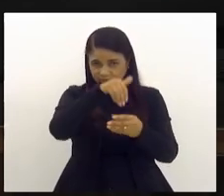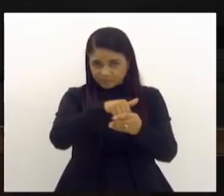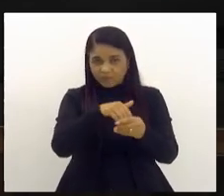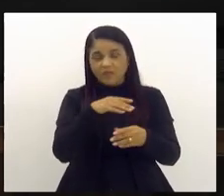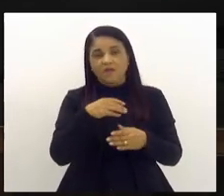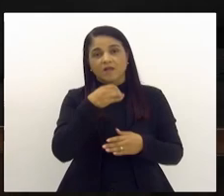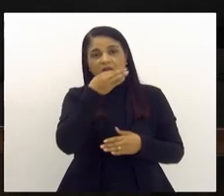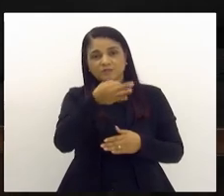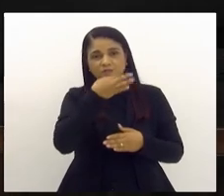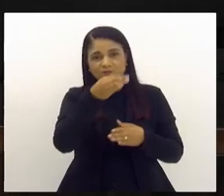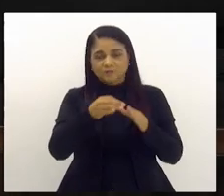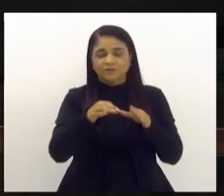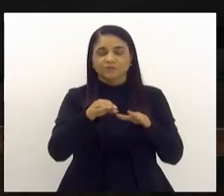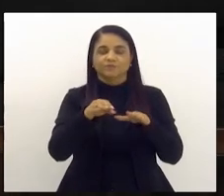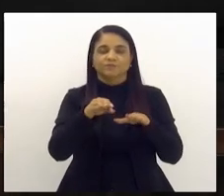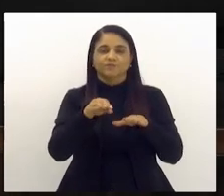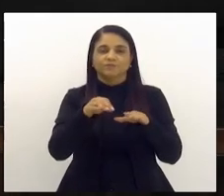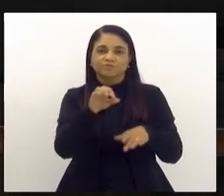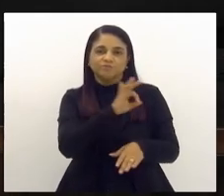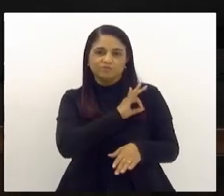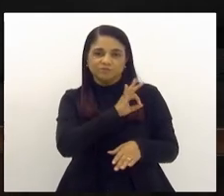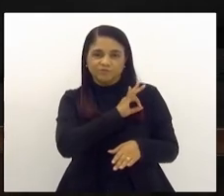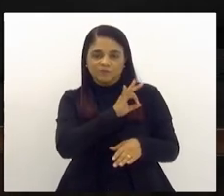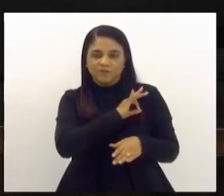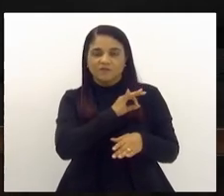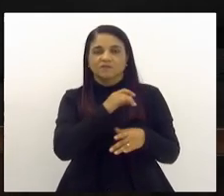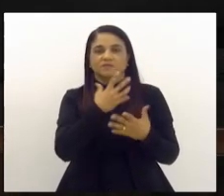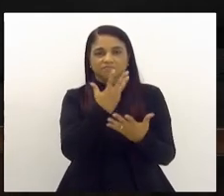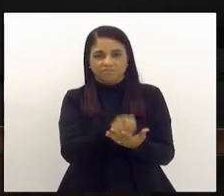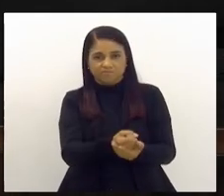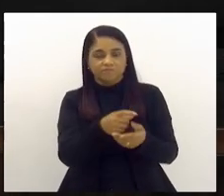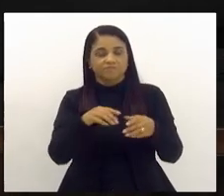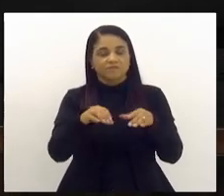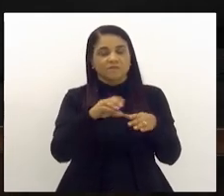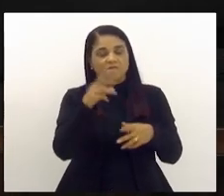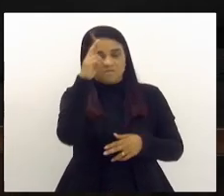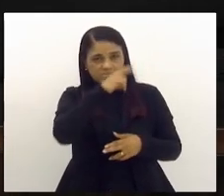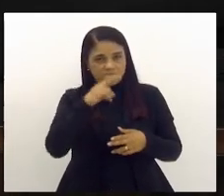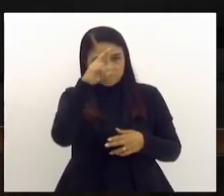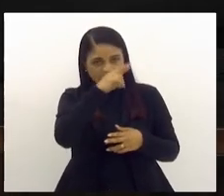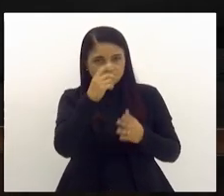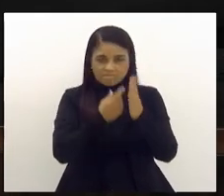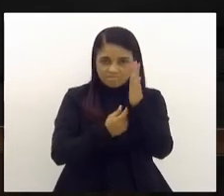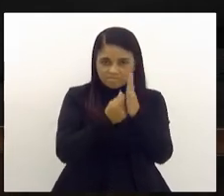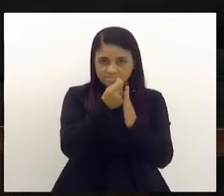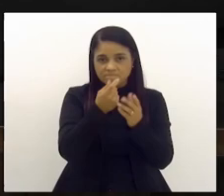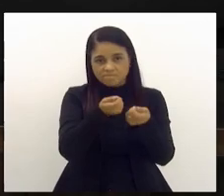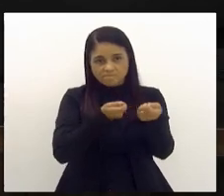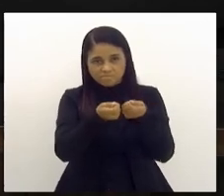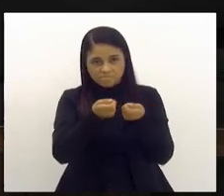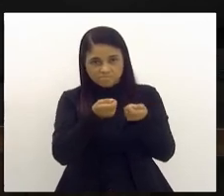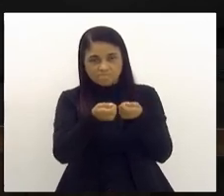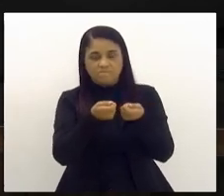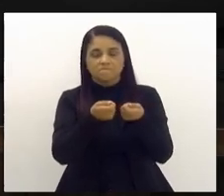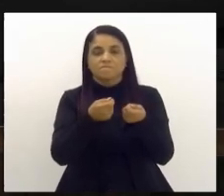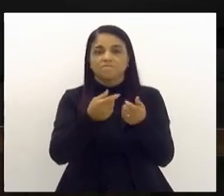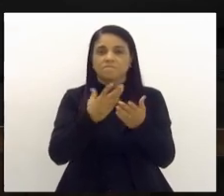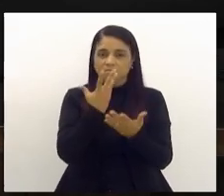e Assuntos de Polícia, favorável, e de Orçamento, Finanças, Fiscalização Financeira e Controle,